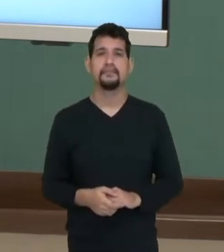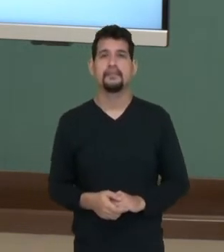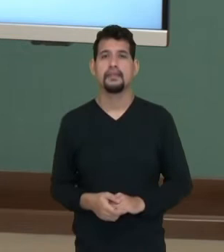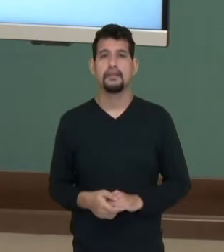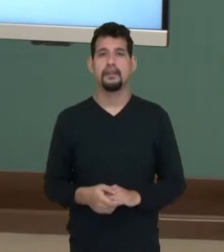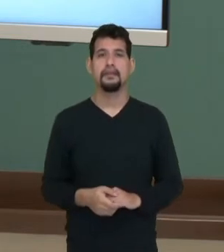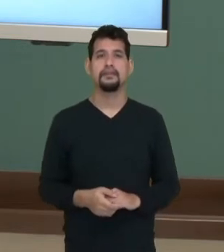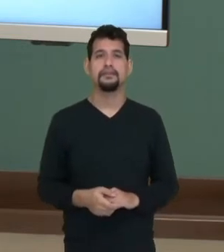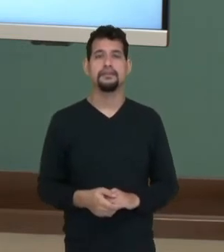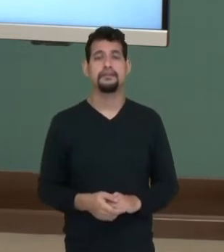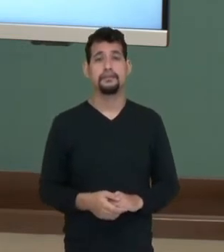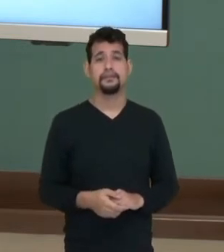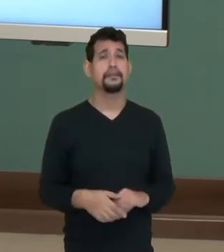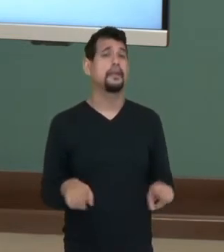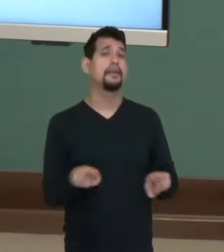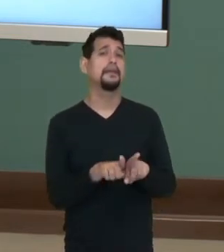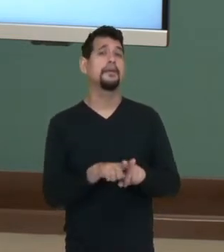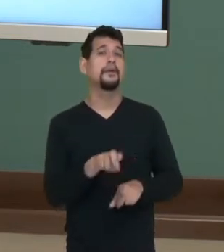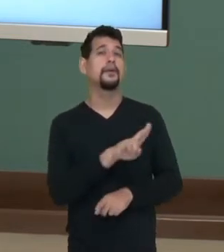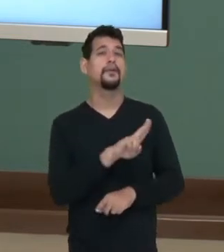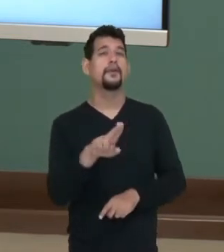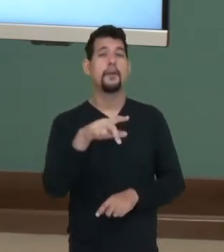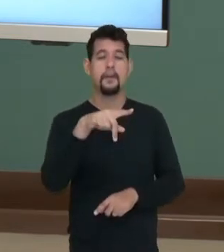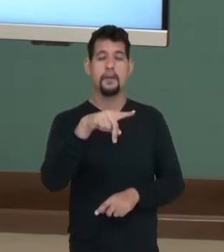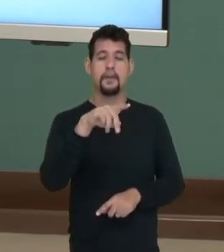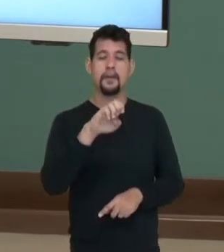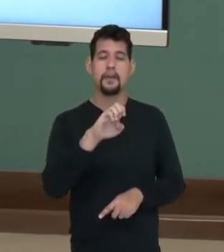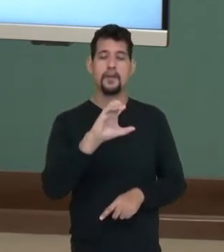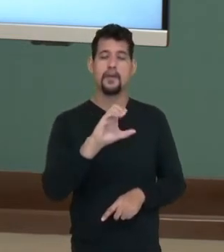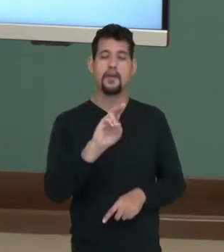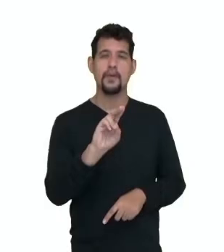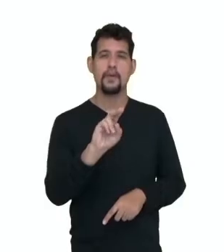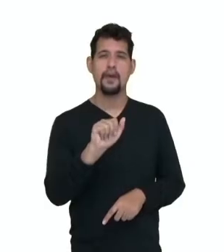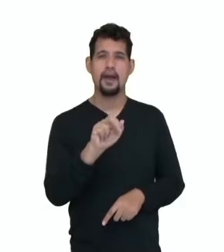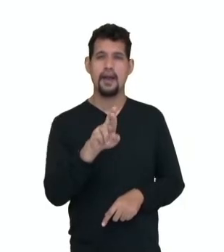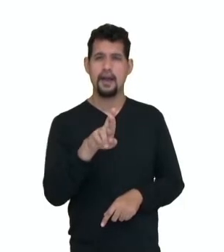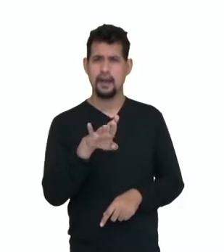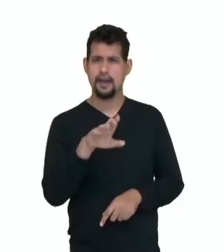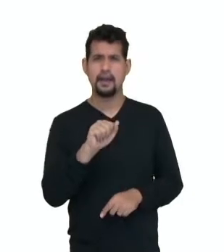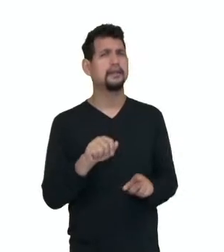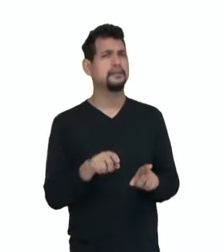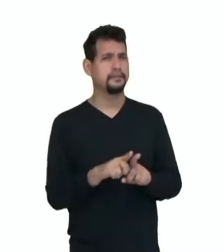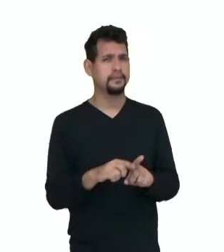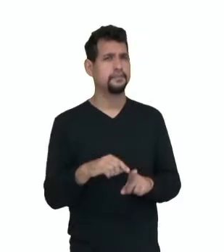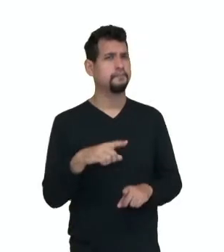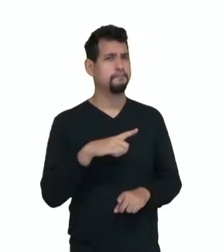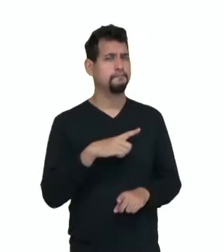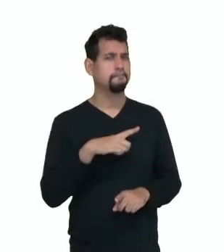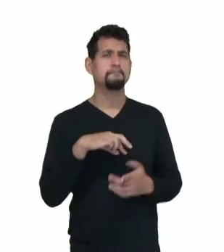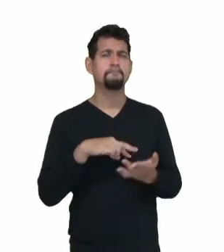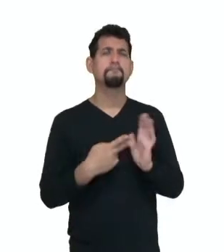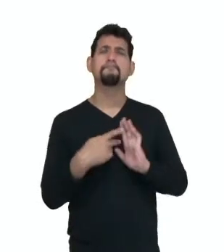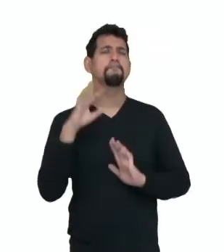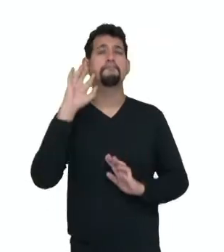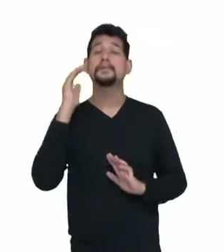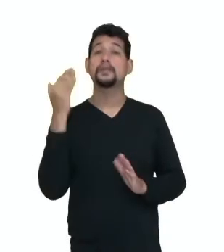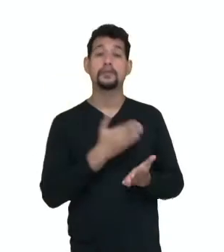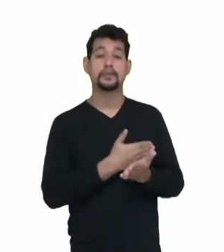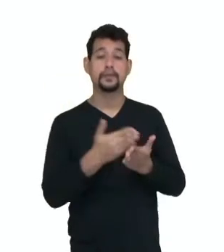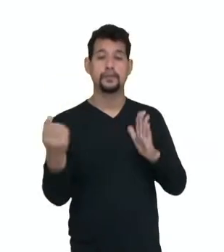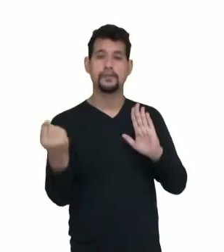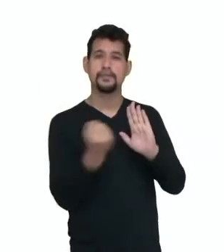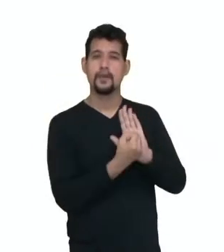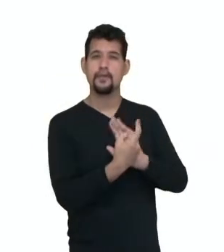seguir. E a pecuária, né? A criação de gado. Olha só, a história da pecuária brasileira começou então no